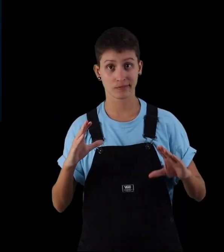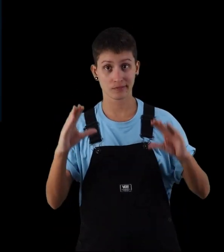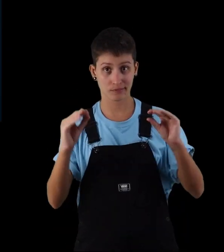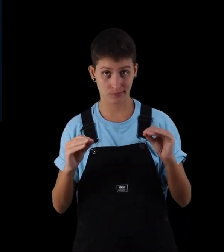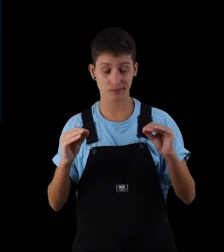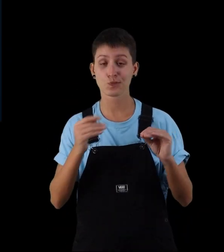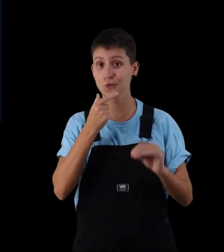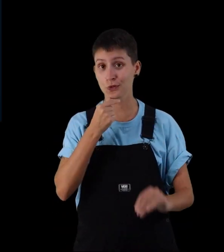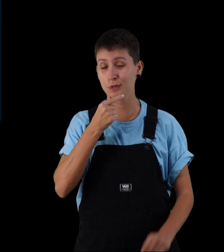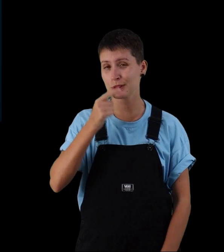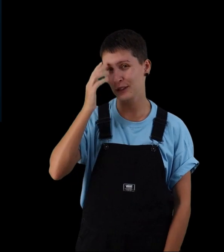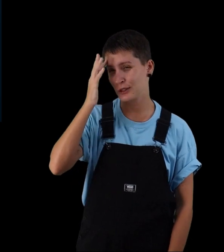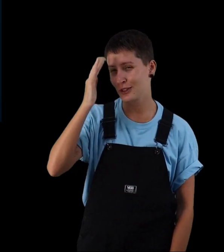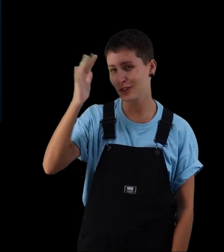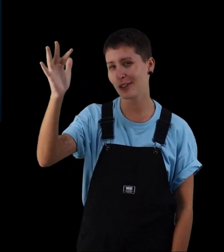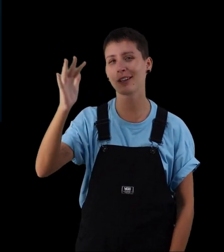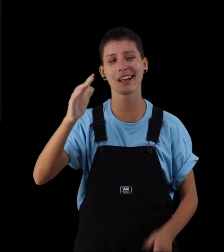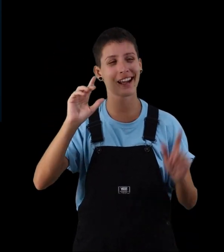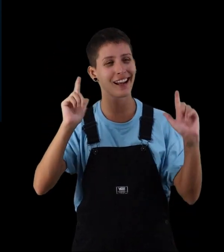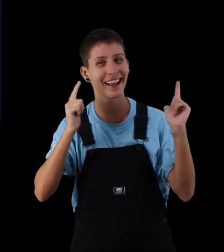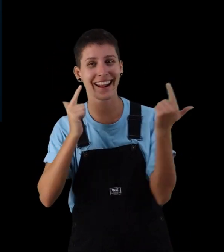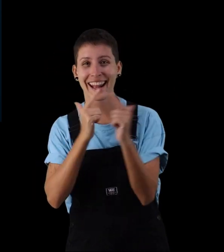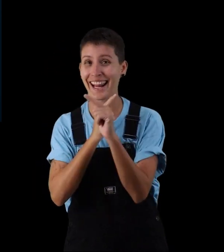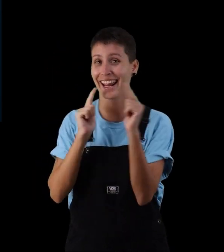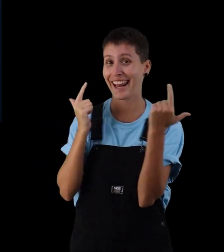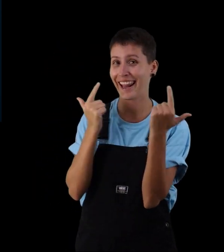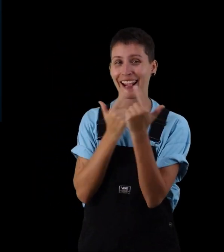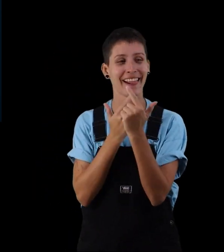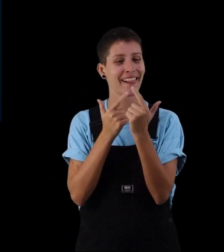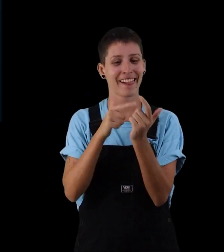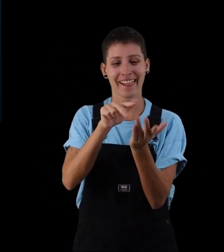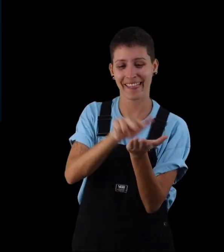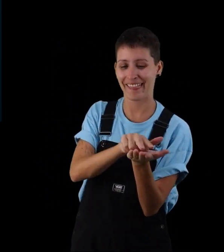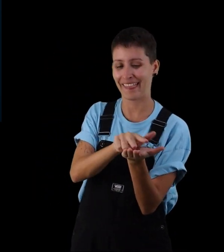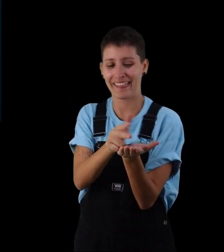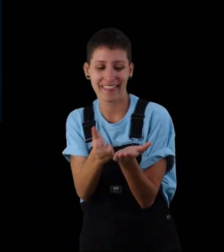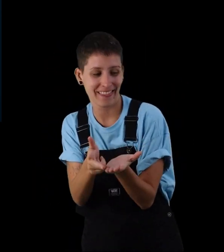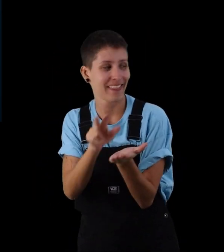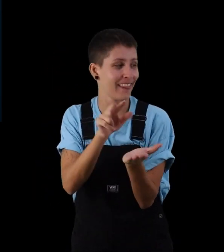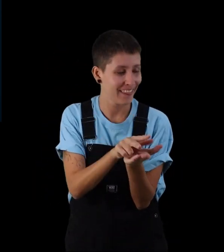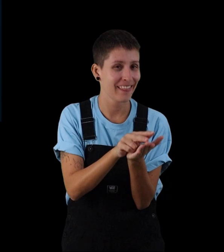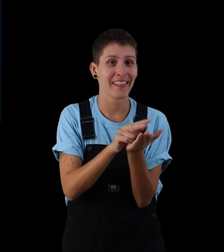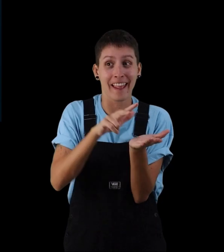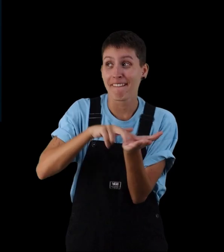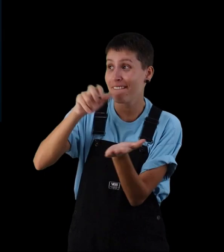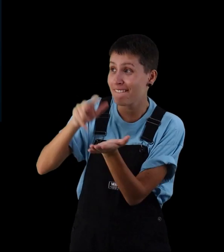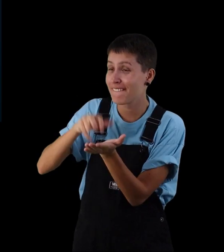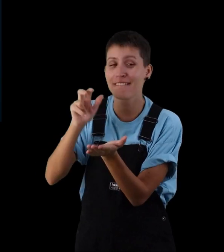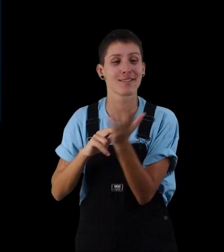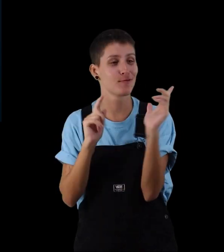Naquela noite, o menino sonhou. Dava risadas no sonho. Virava pra cá, pra